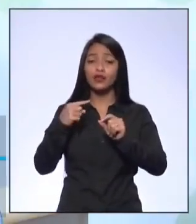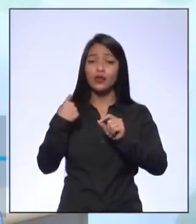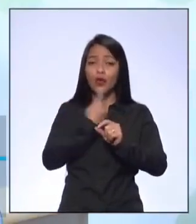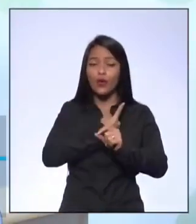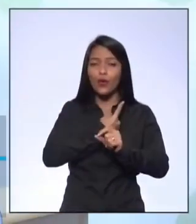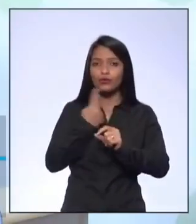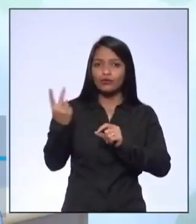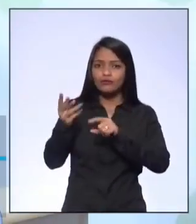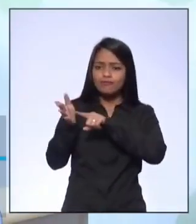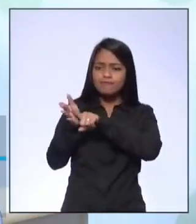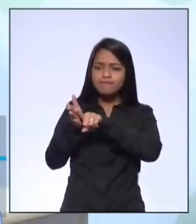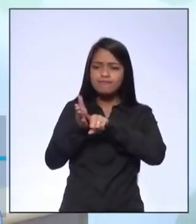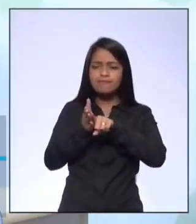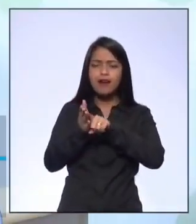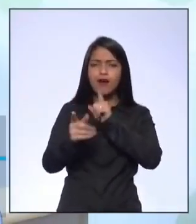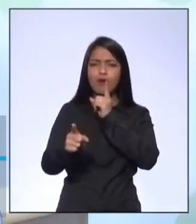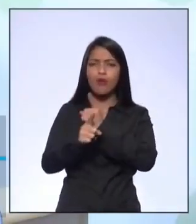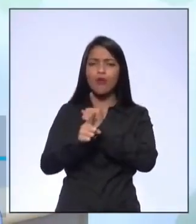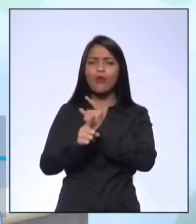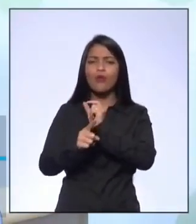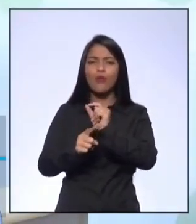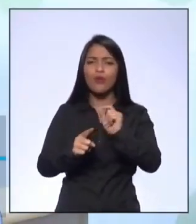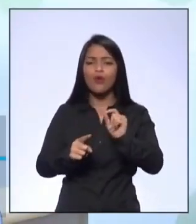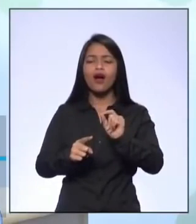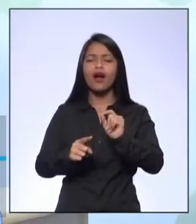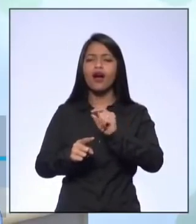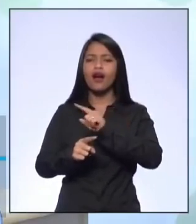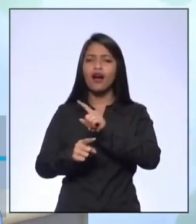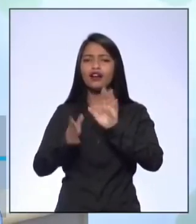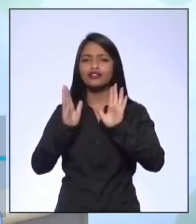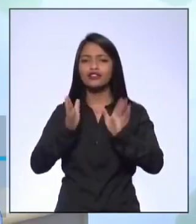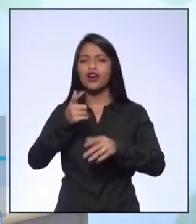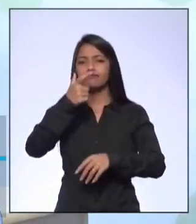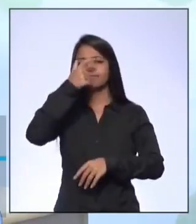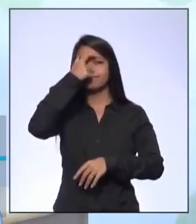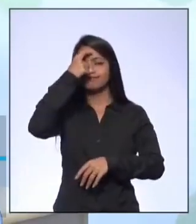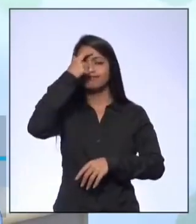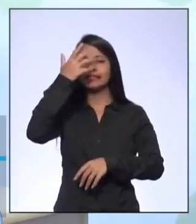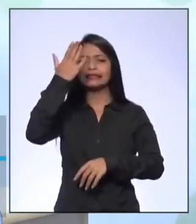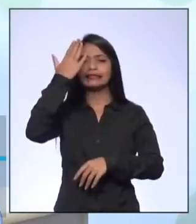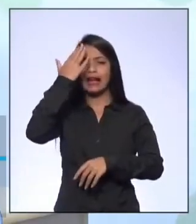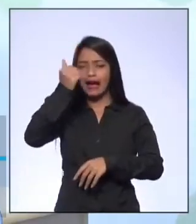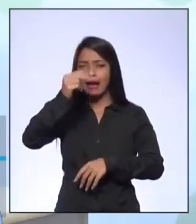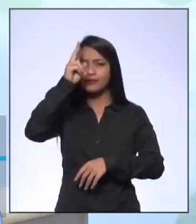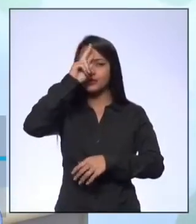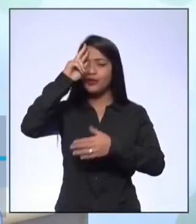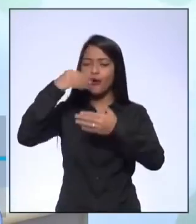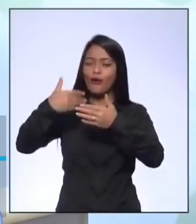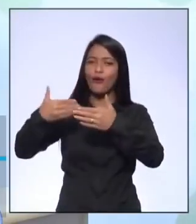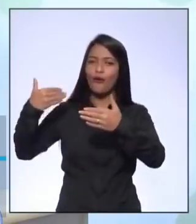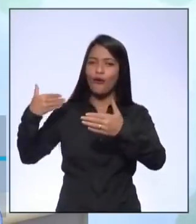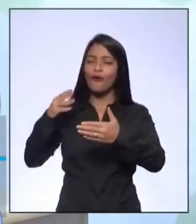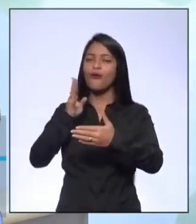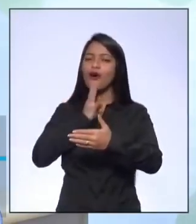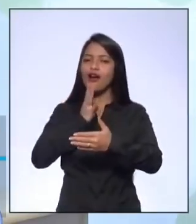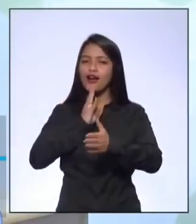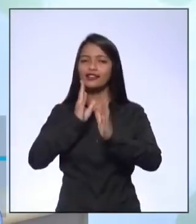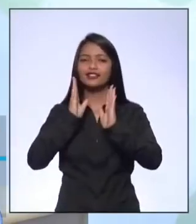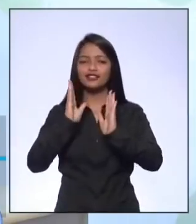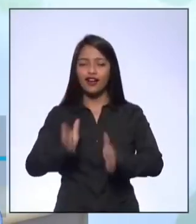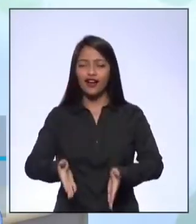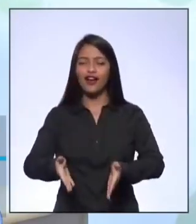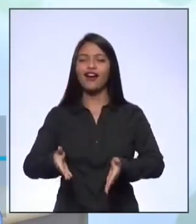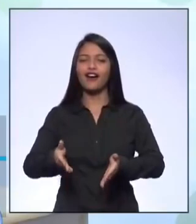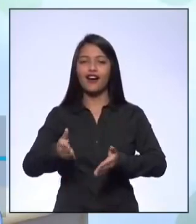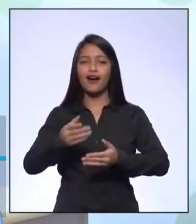analisando, que vocês já possuem essa consciência histórica, esses conhecimentos, essas